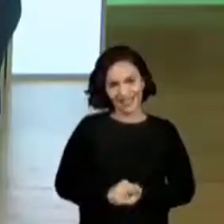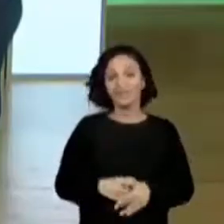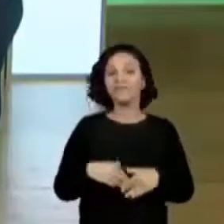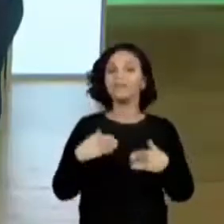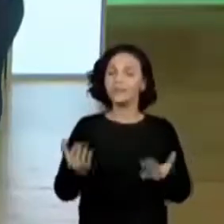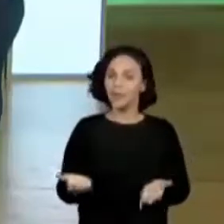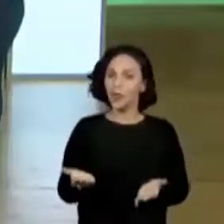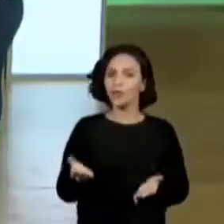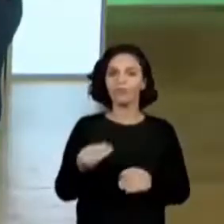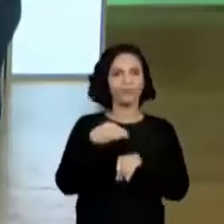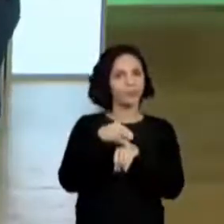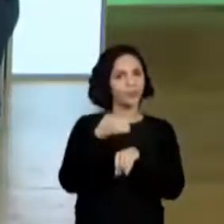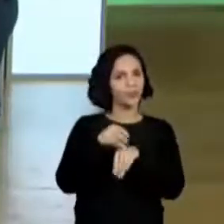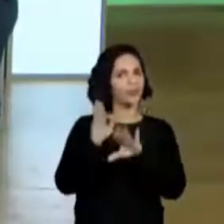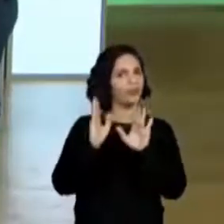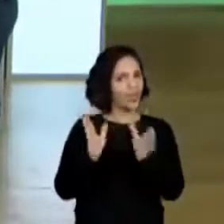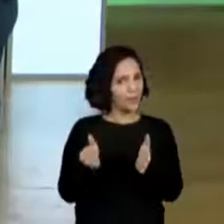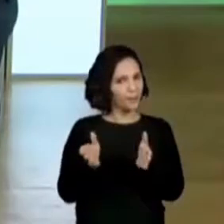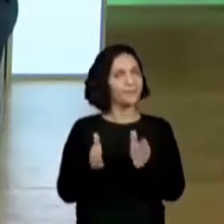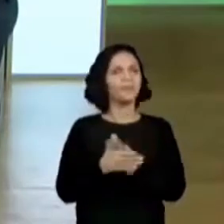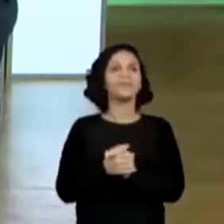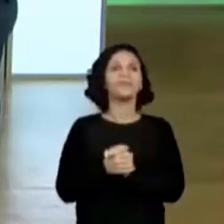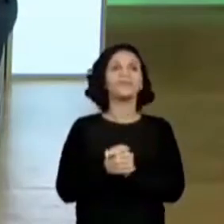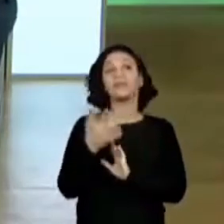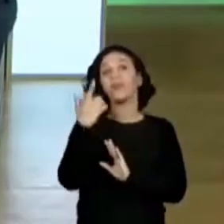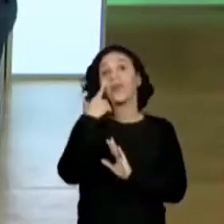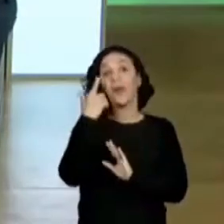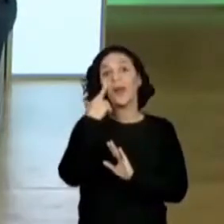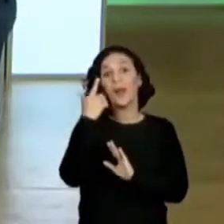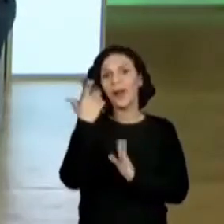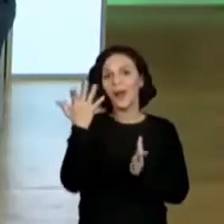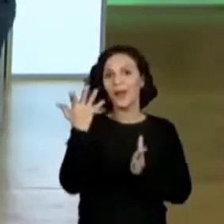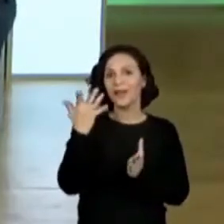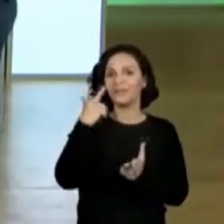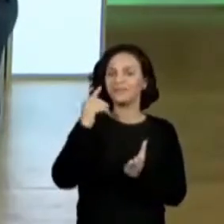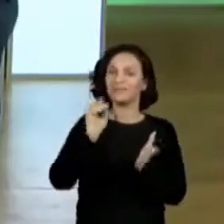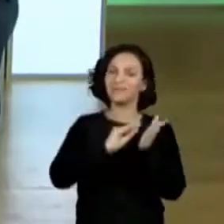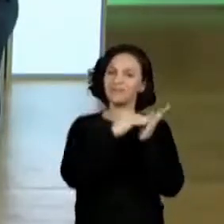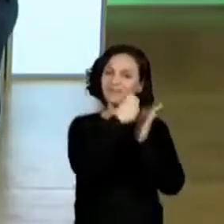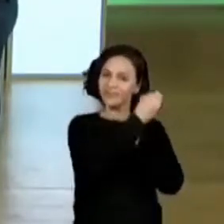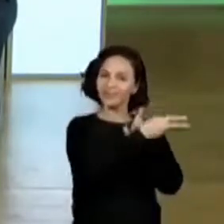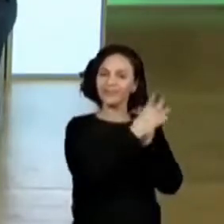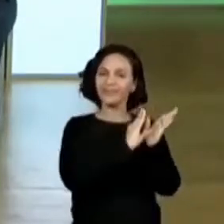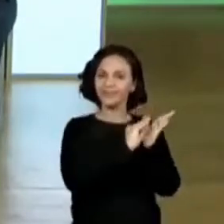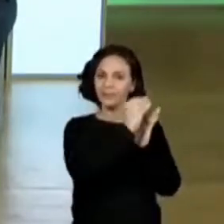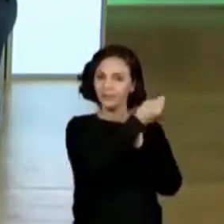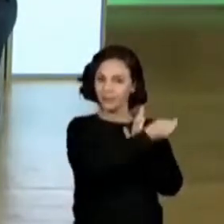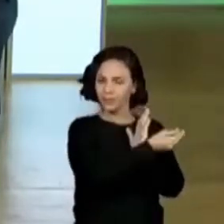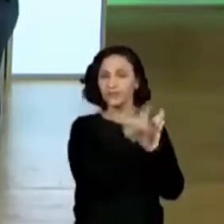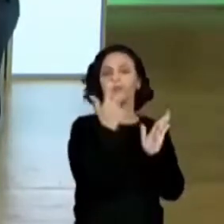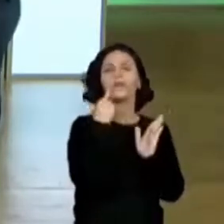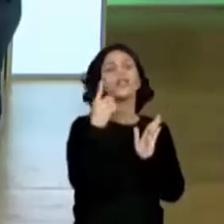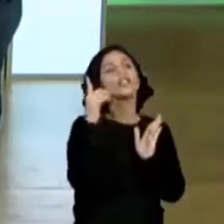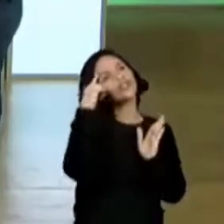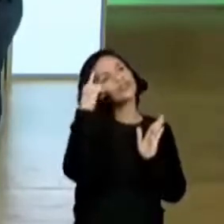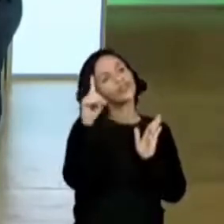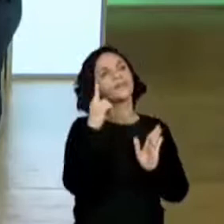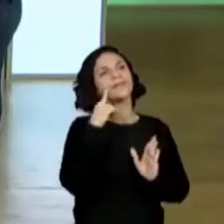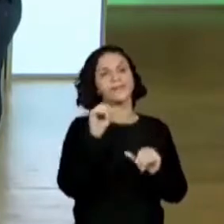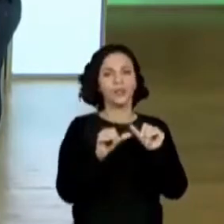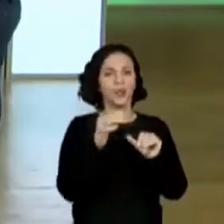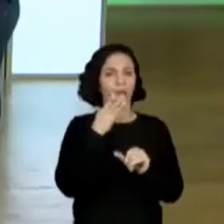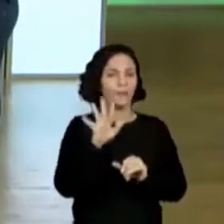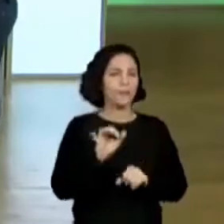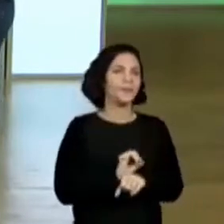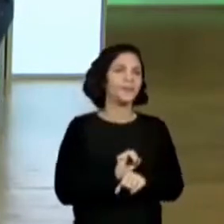para isso, olha aqui, no nosso calendário aí, então, a gente tem, vou mudar a cor,